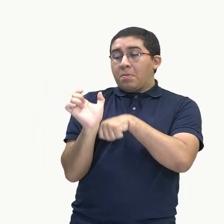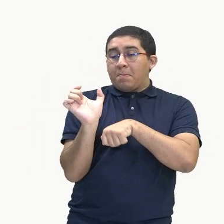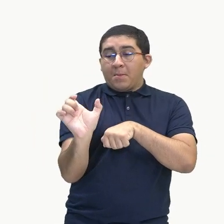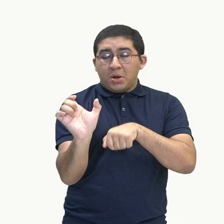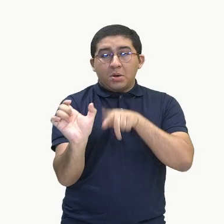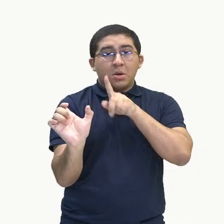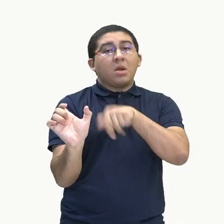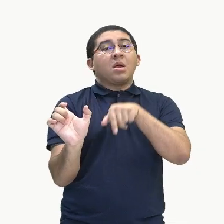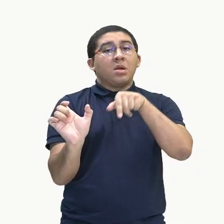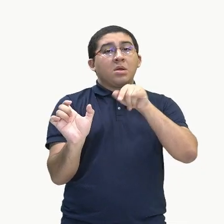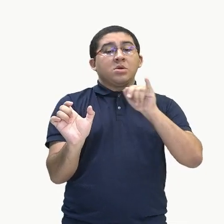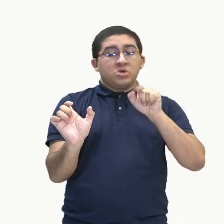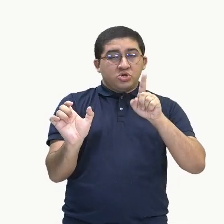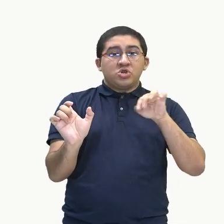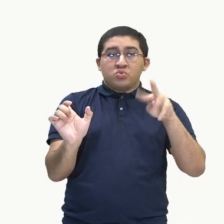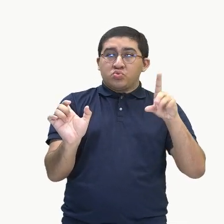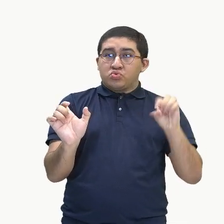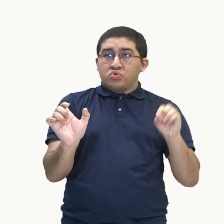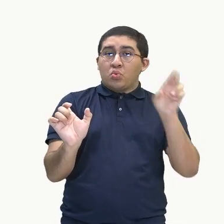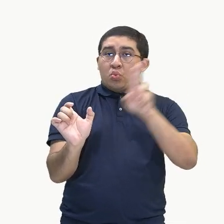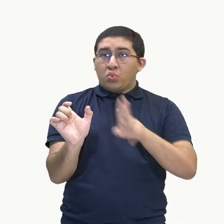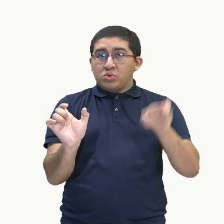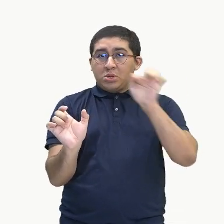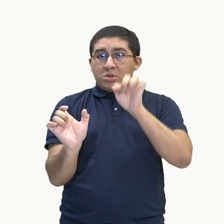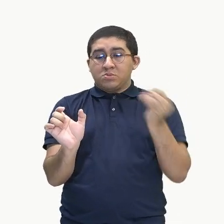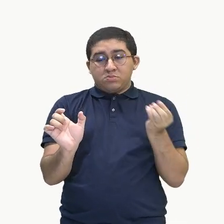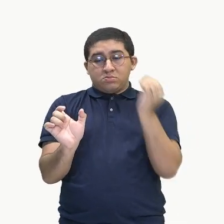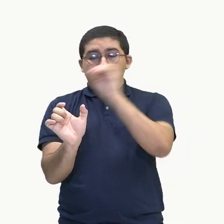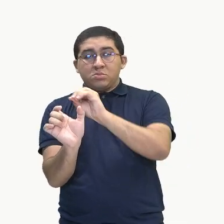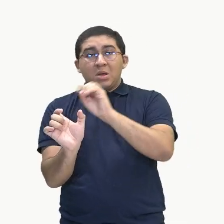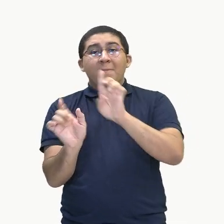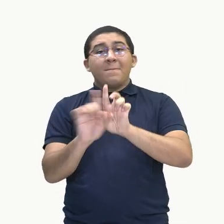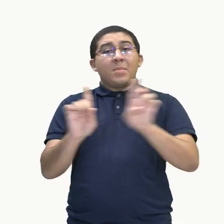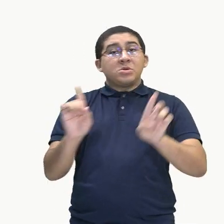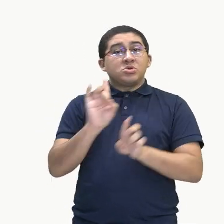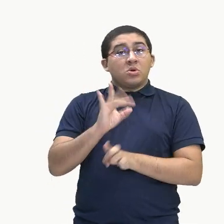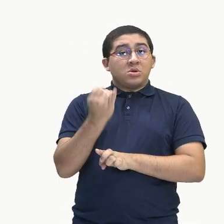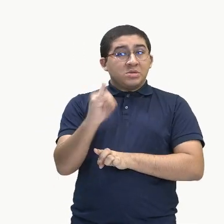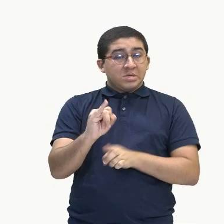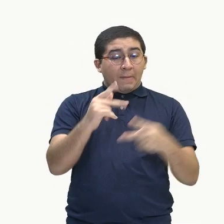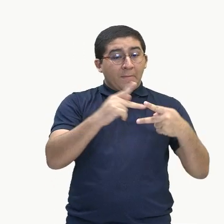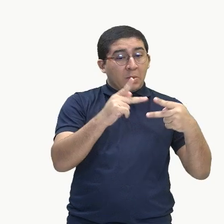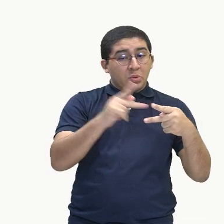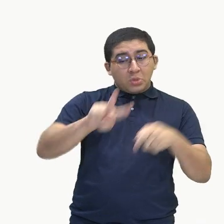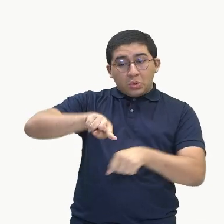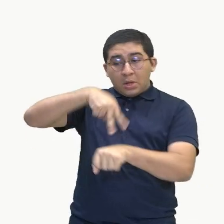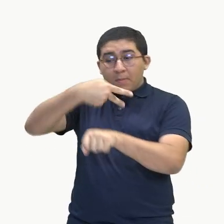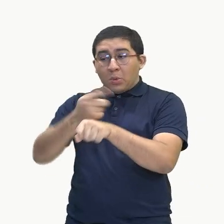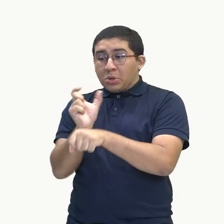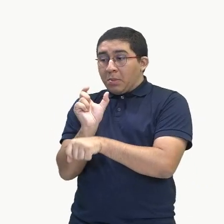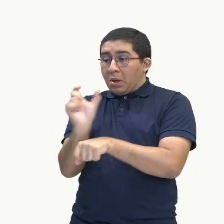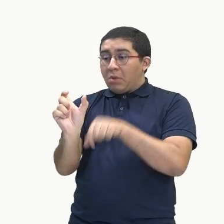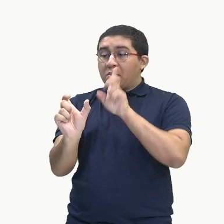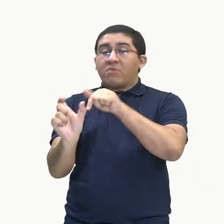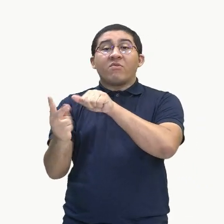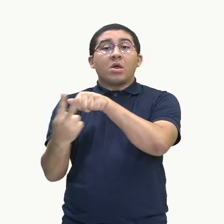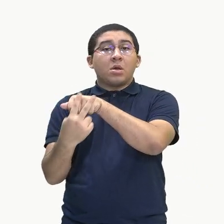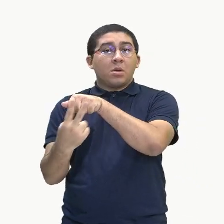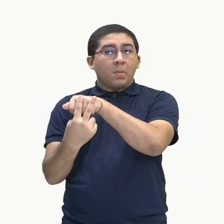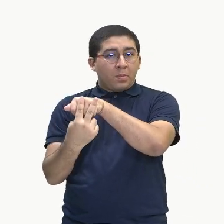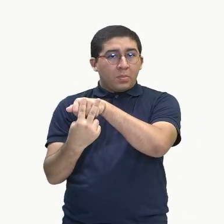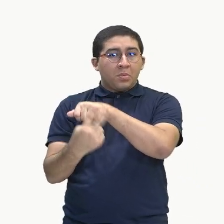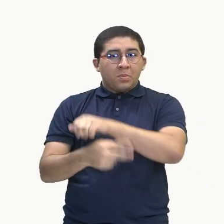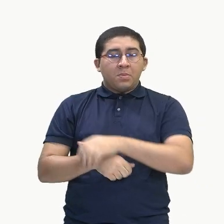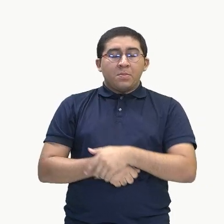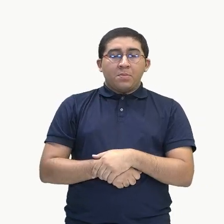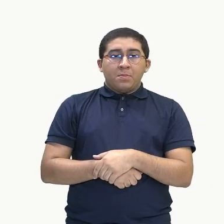tá? Somente se eu usar um verbo, tá bom? I'm interested in learning German. Estou interessada, eu